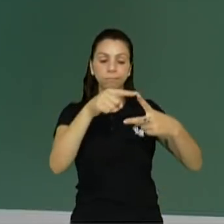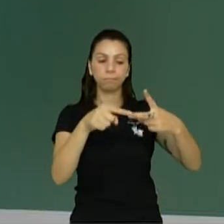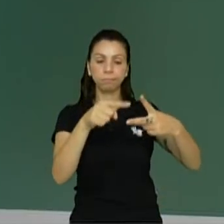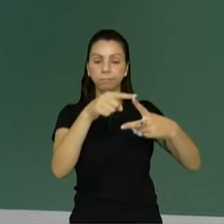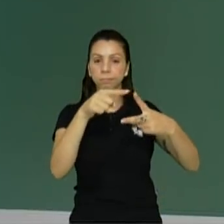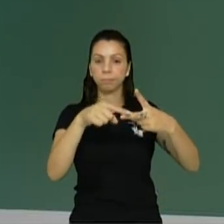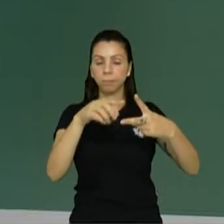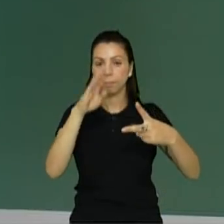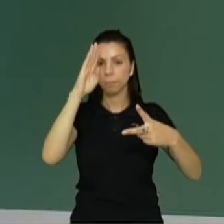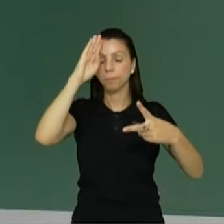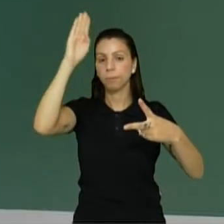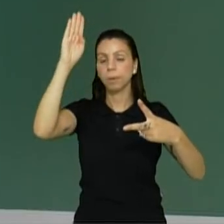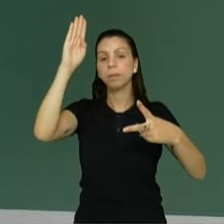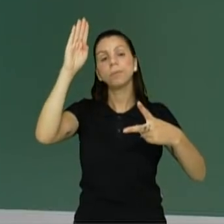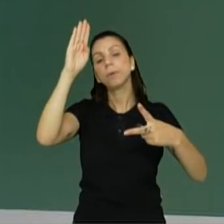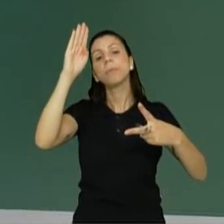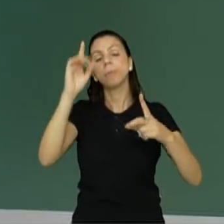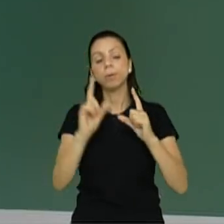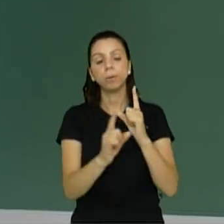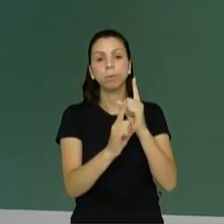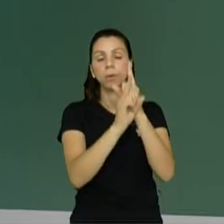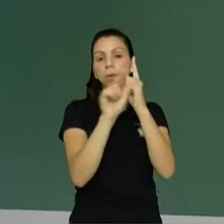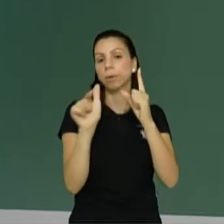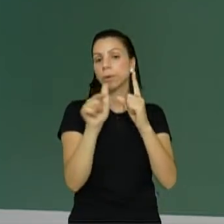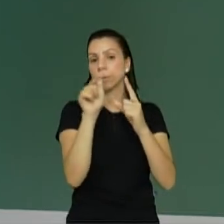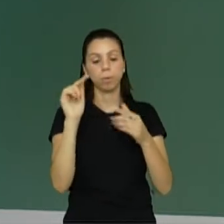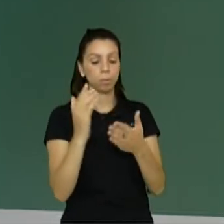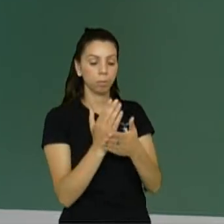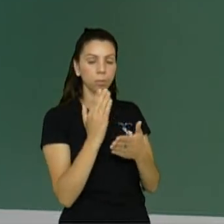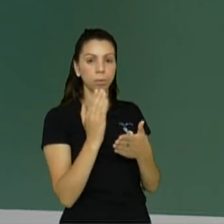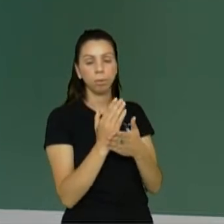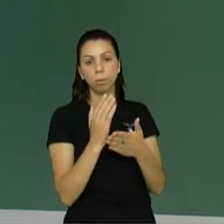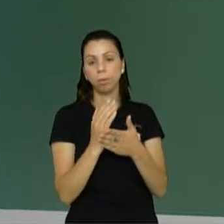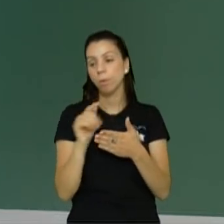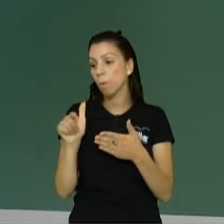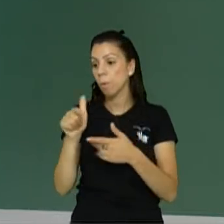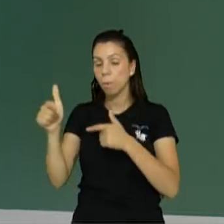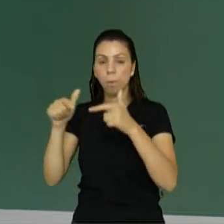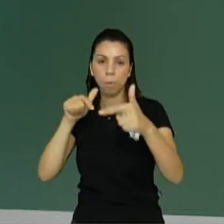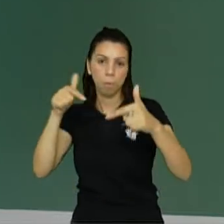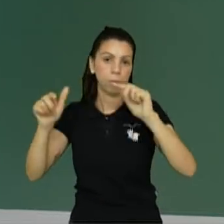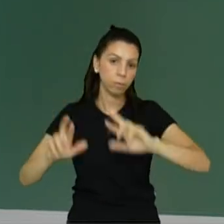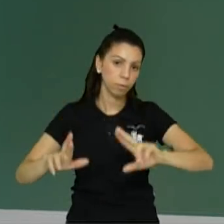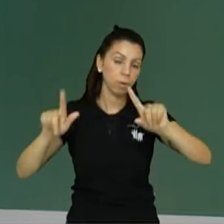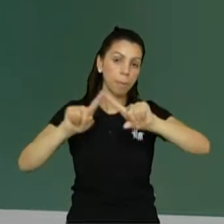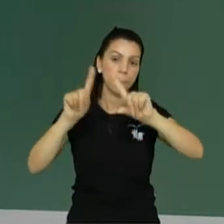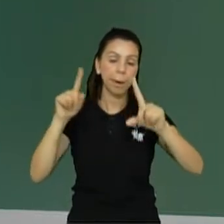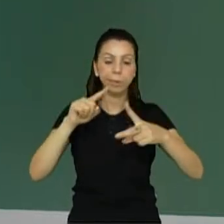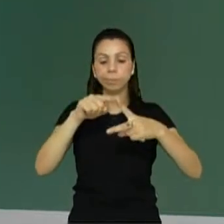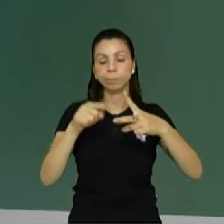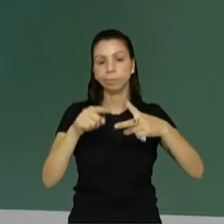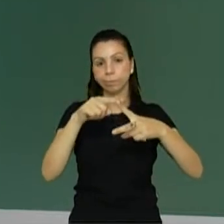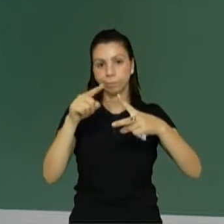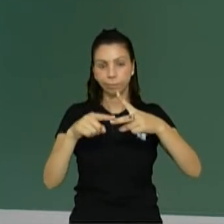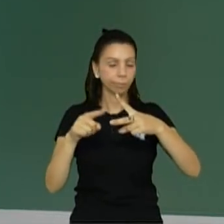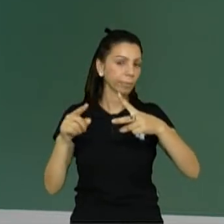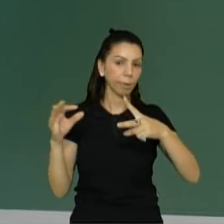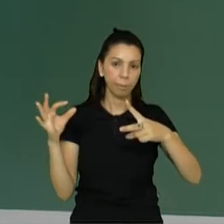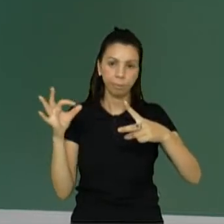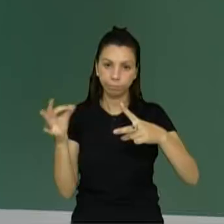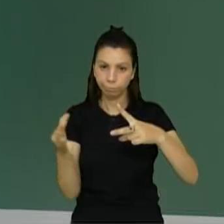formas principalmente. Você pode encontrar em alguns livros algumas formas diferenciadas, mas só tenha essas duas que já está